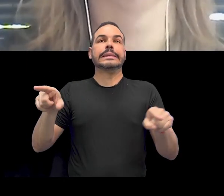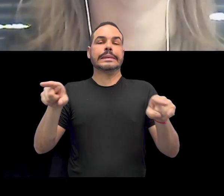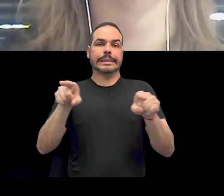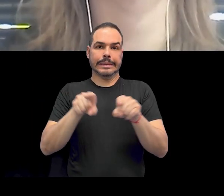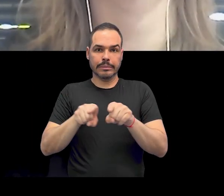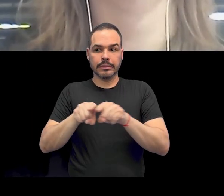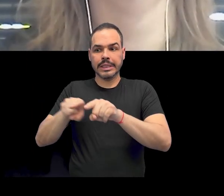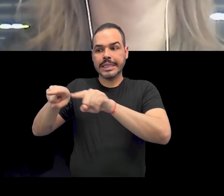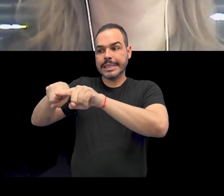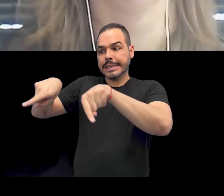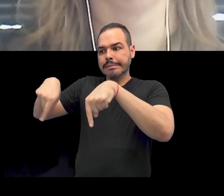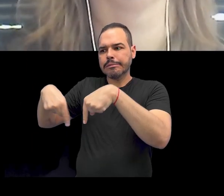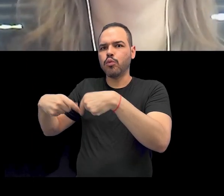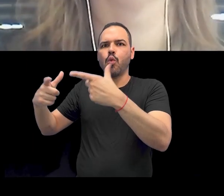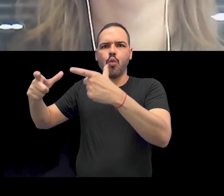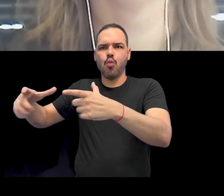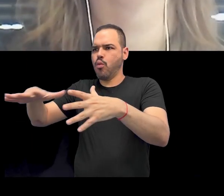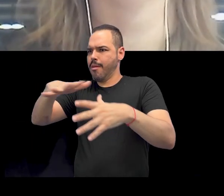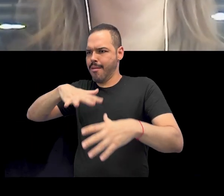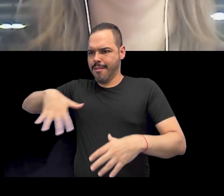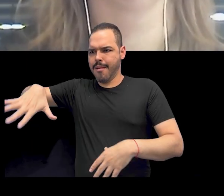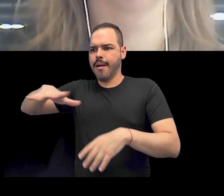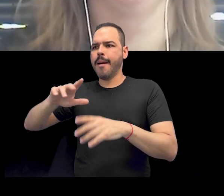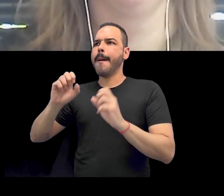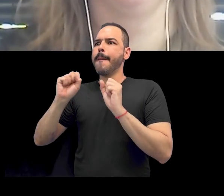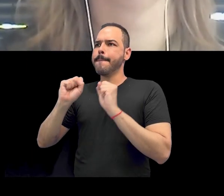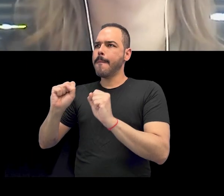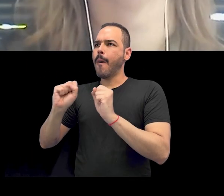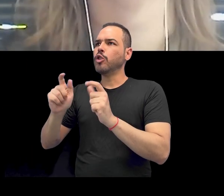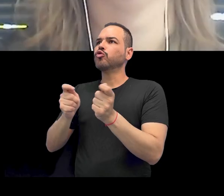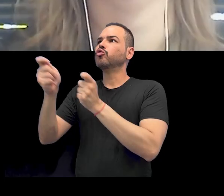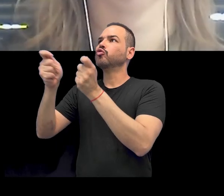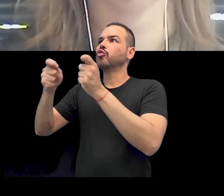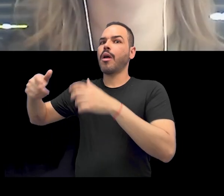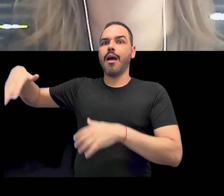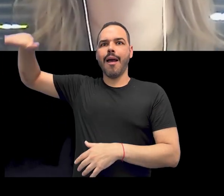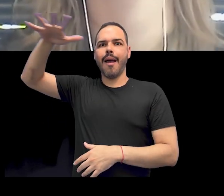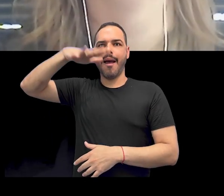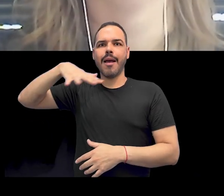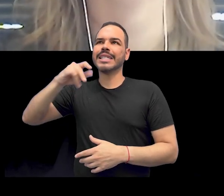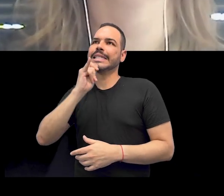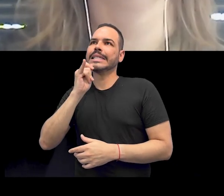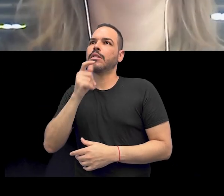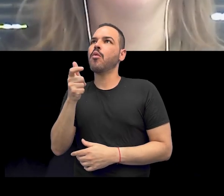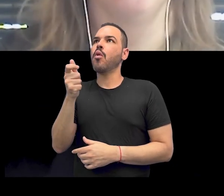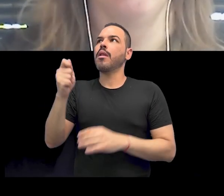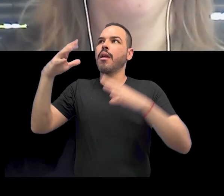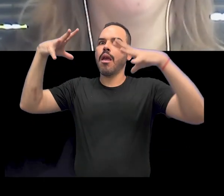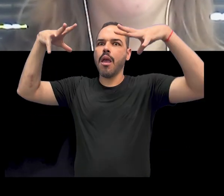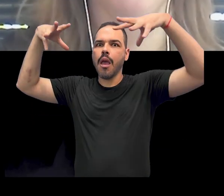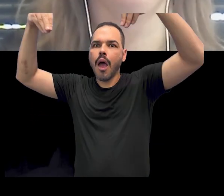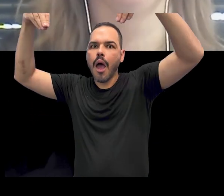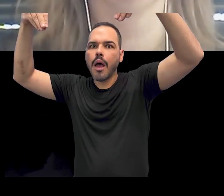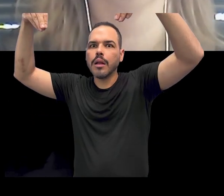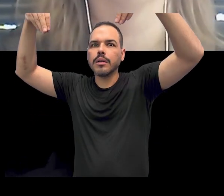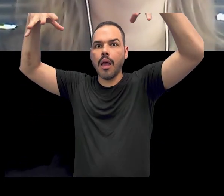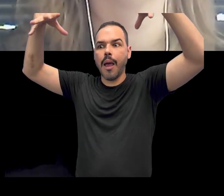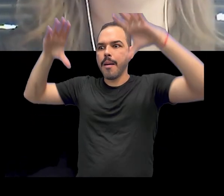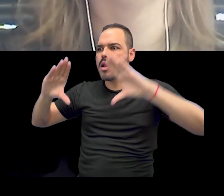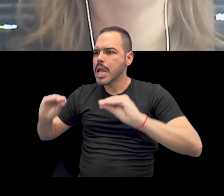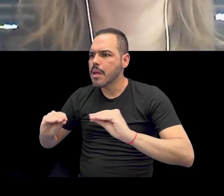classificação da tecnologia assistiva, aquilo que permite ligar, desligar, ajustar os aparelhos, a luz, o som, né?